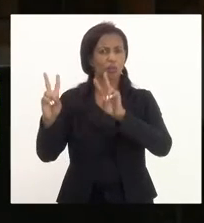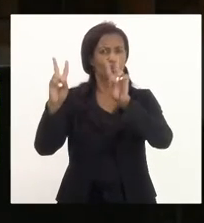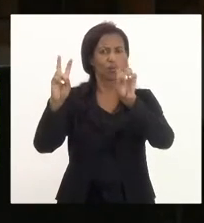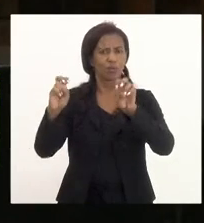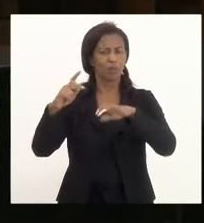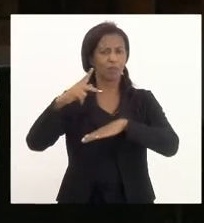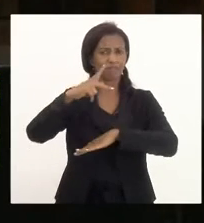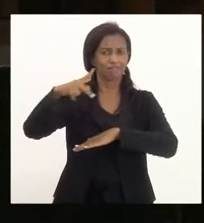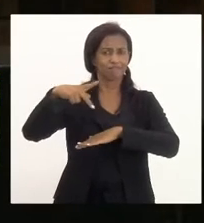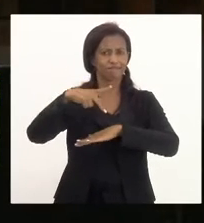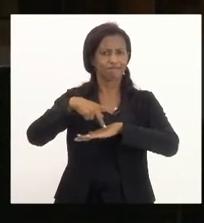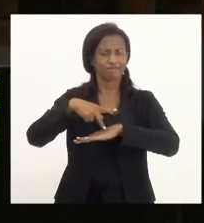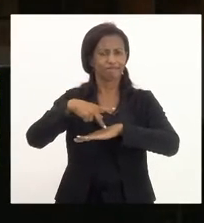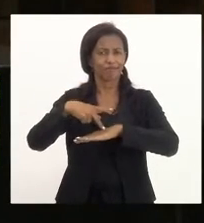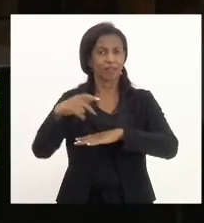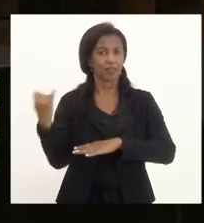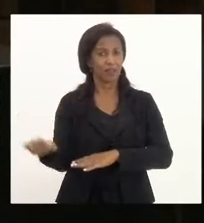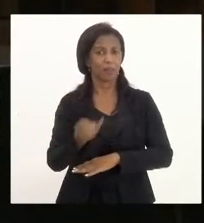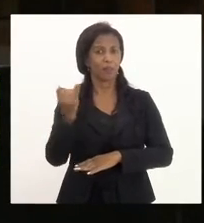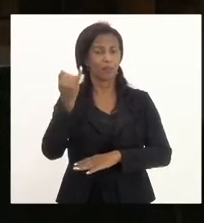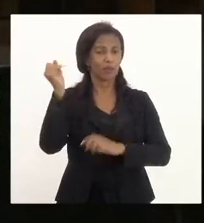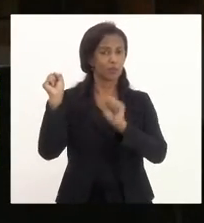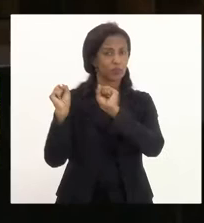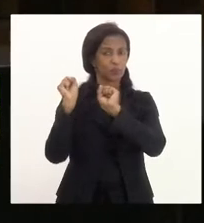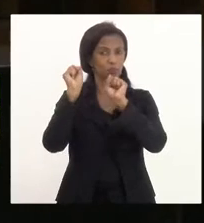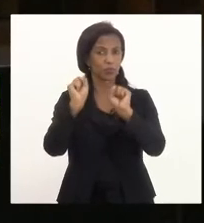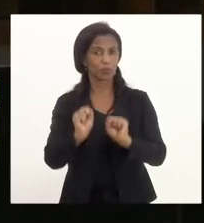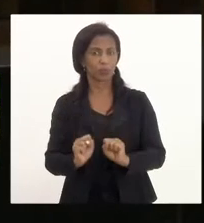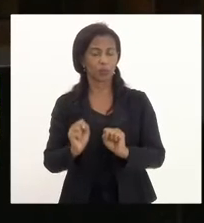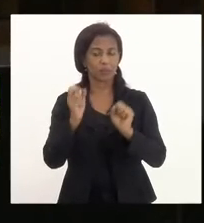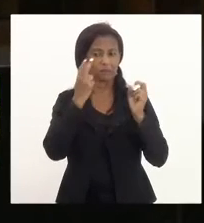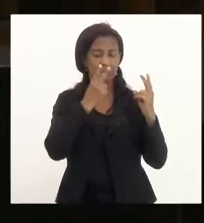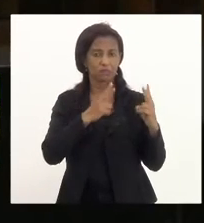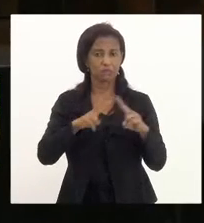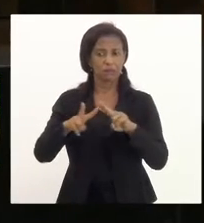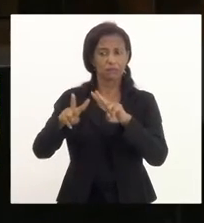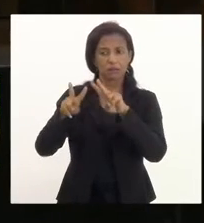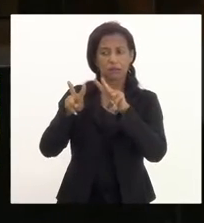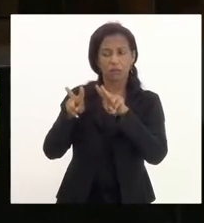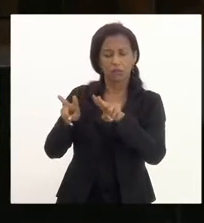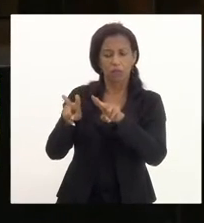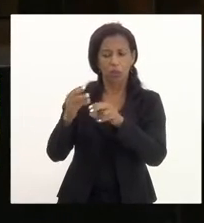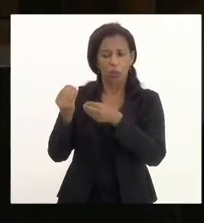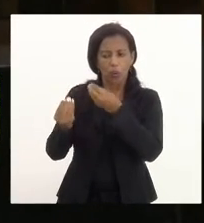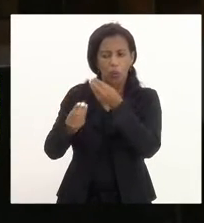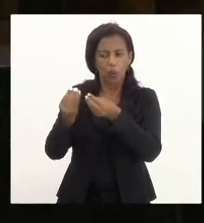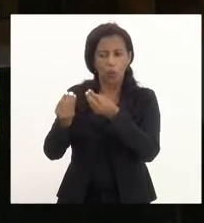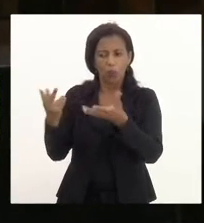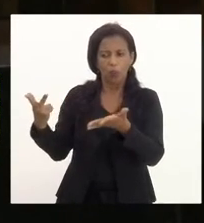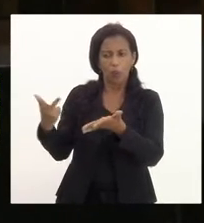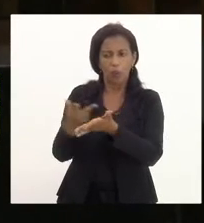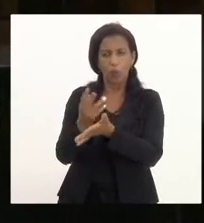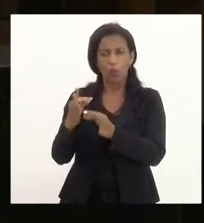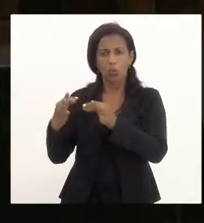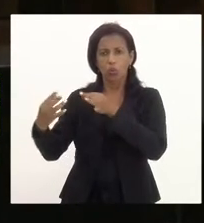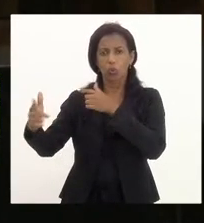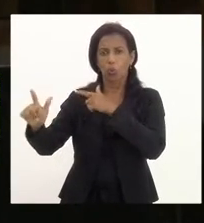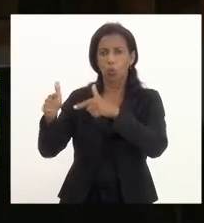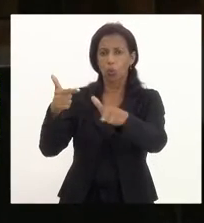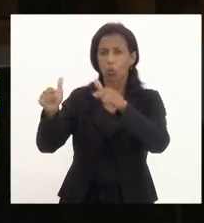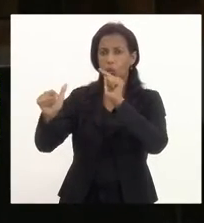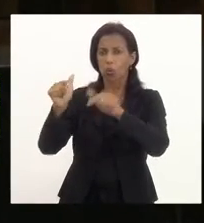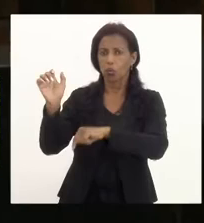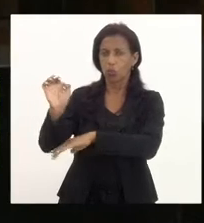e portanto é importante que a gente possa olhar como anda todos os outros